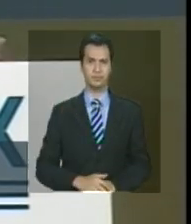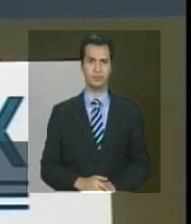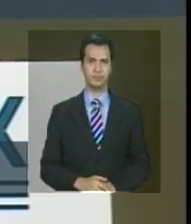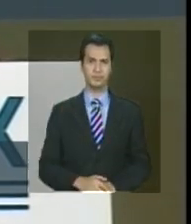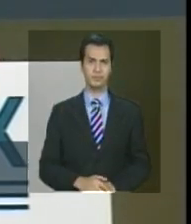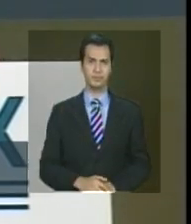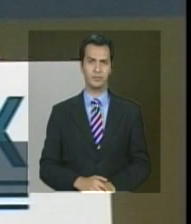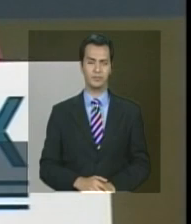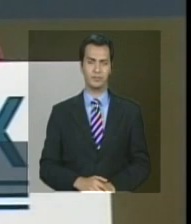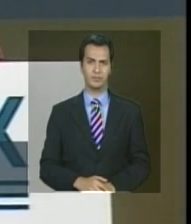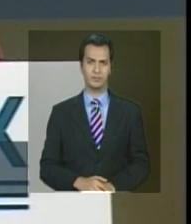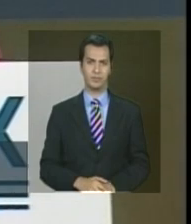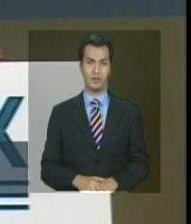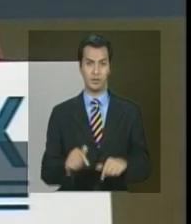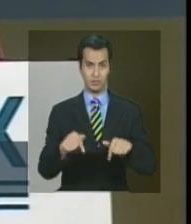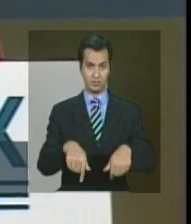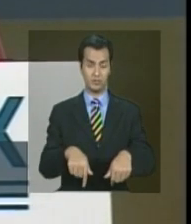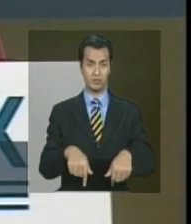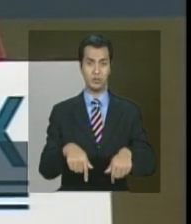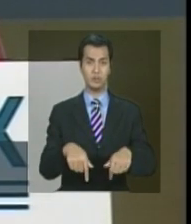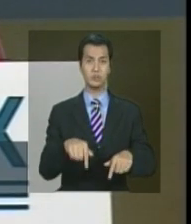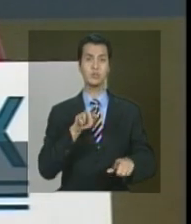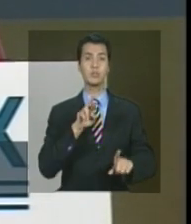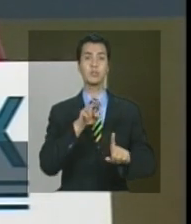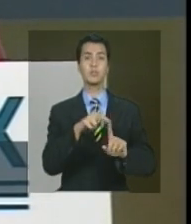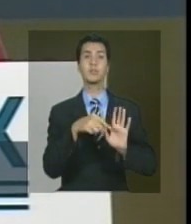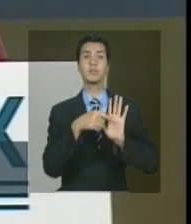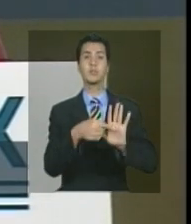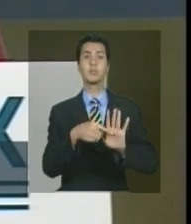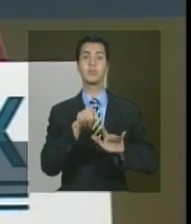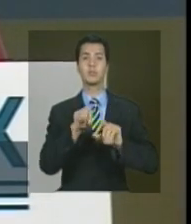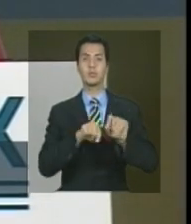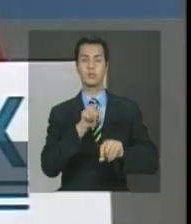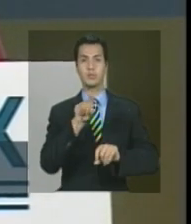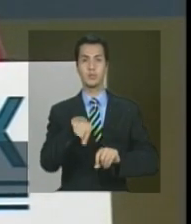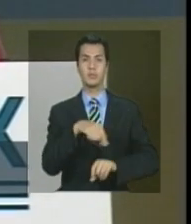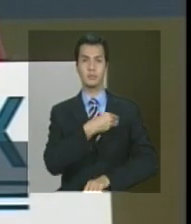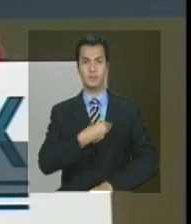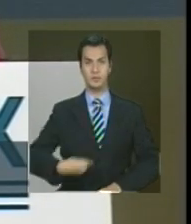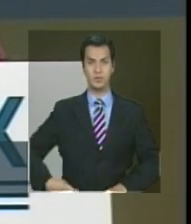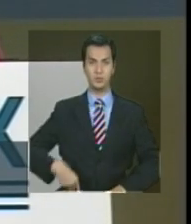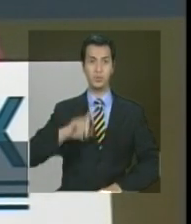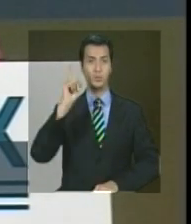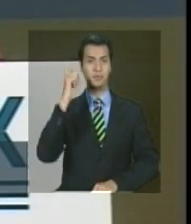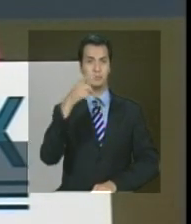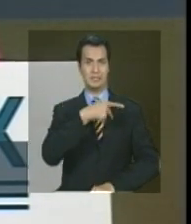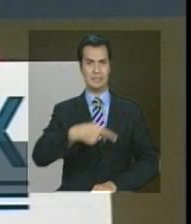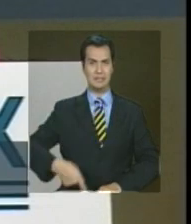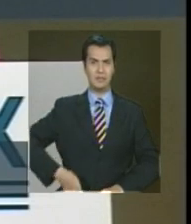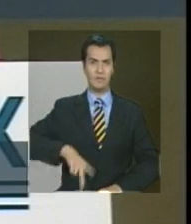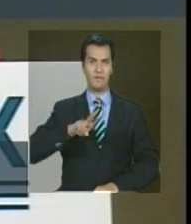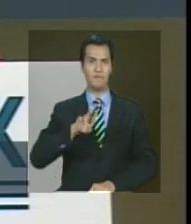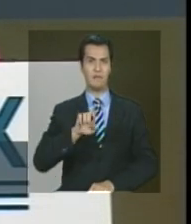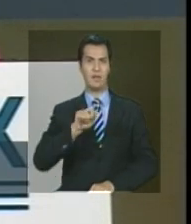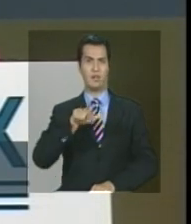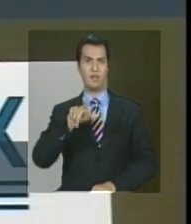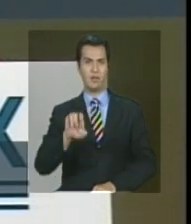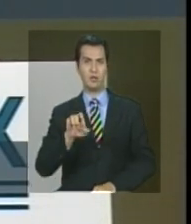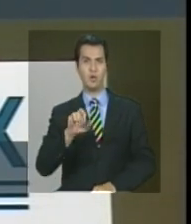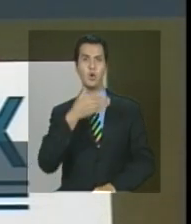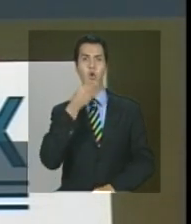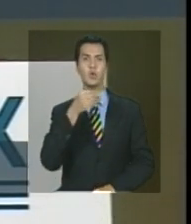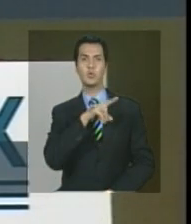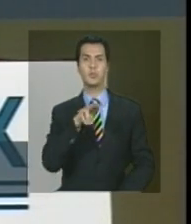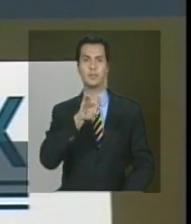representada pelo ex-ministro, ex-presidente da Vale, Eliezer Batista.